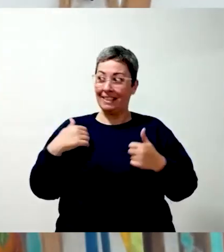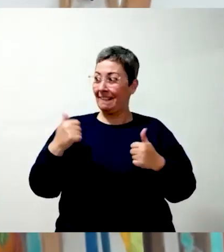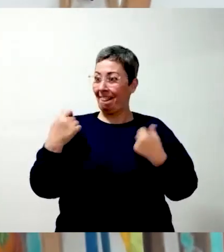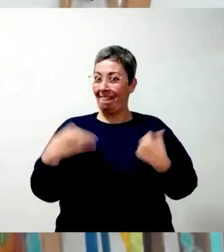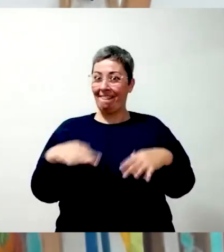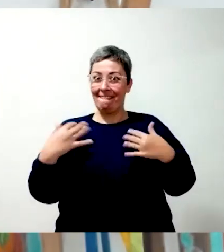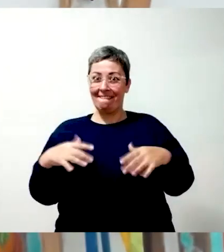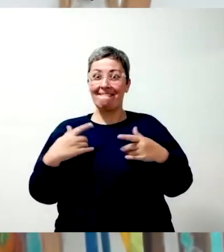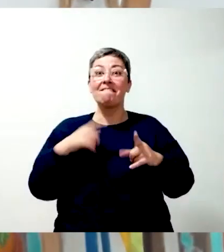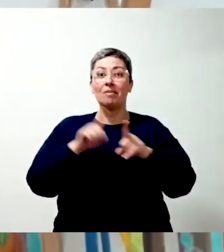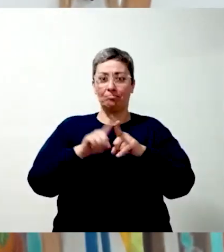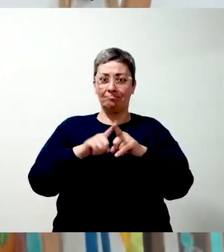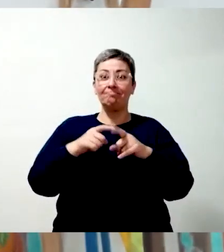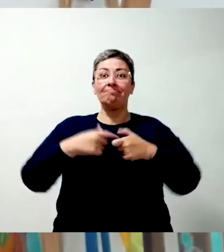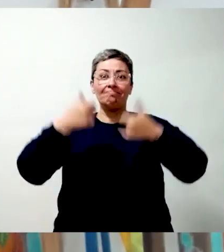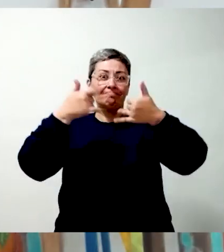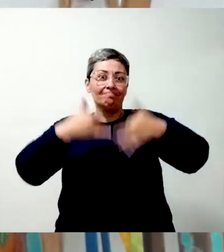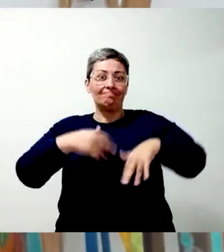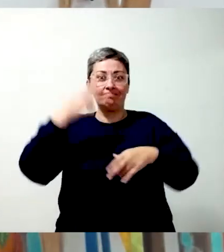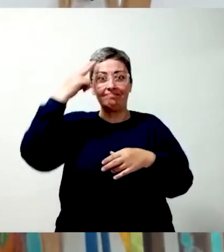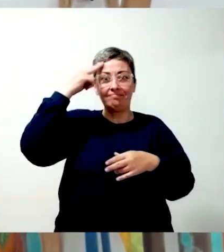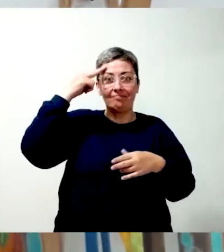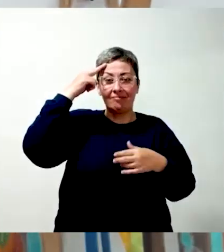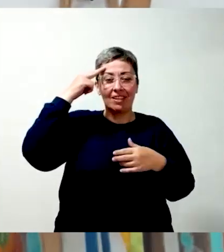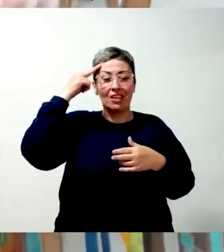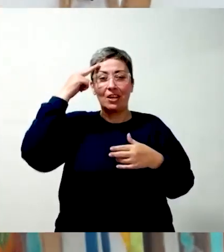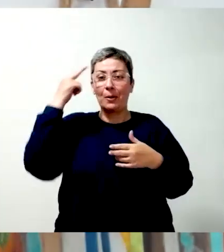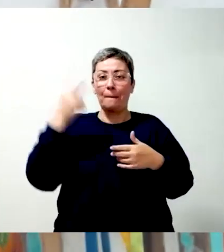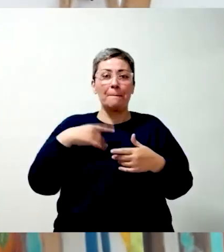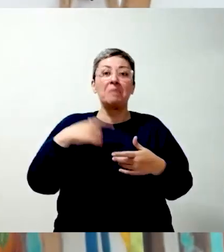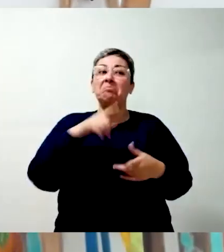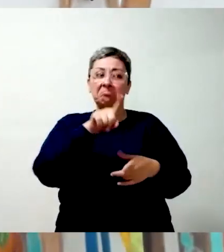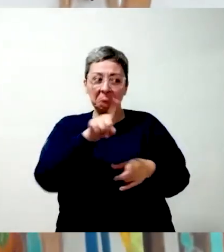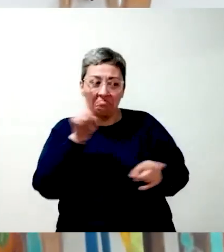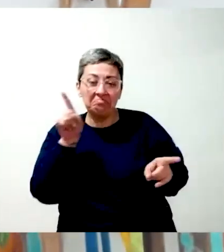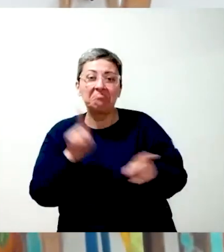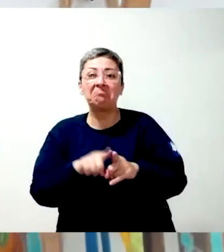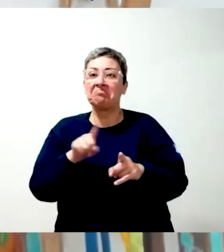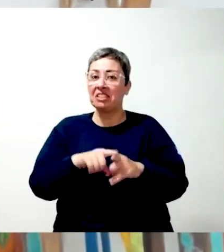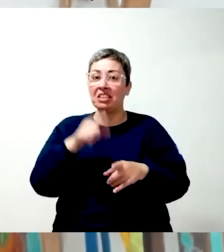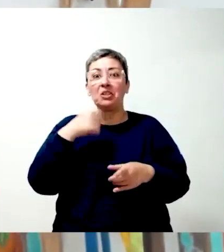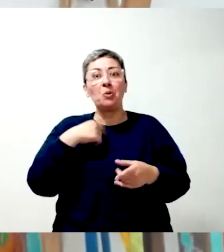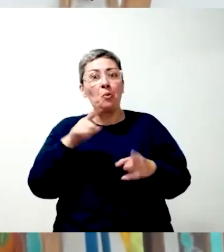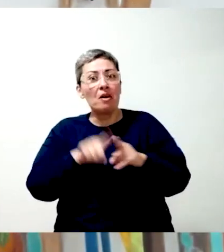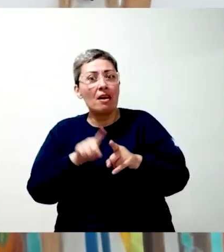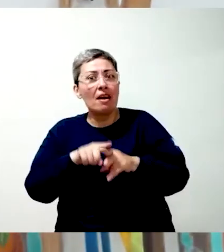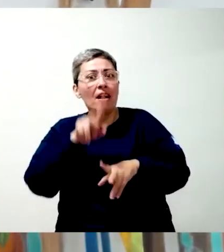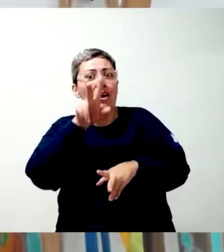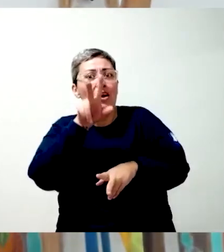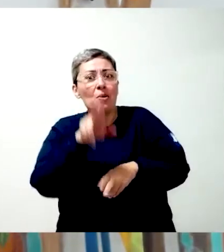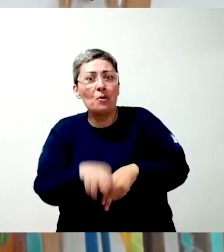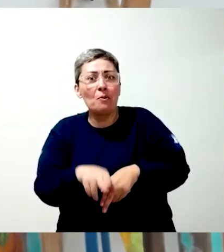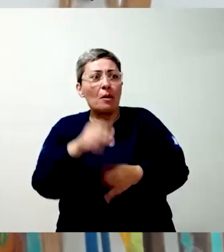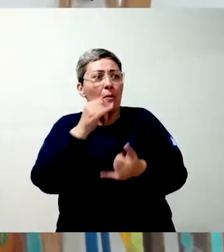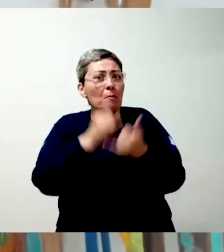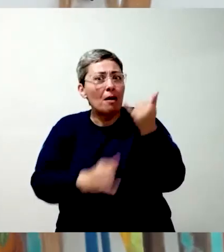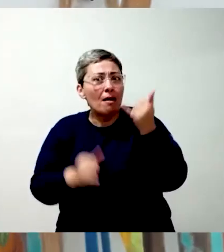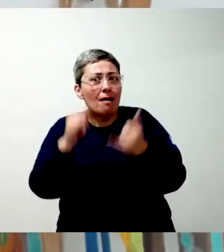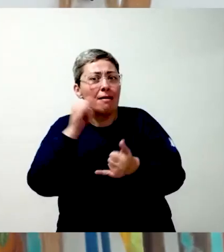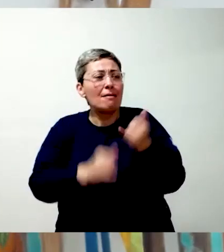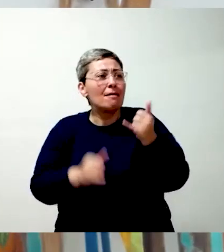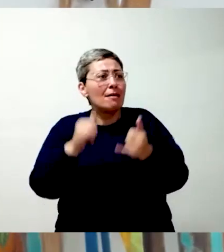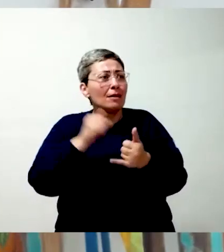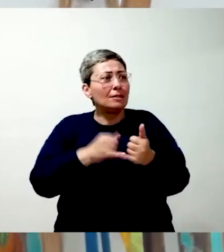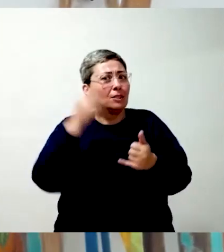se animou e contou também o seu sonho. Pois muito bem, e não é que eu tive um